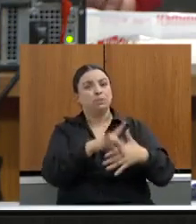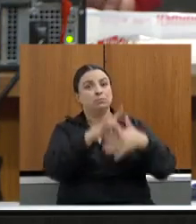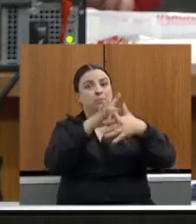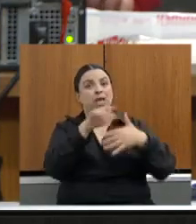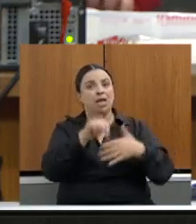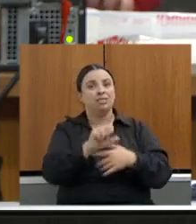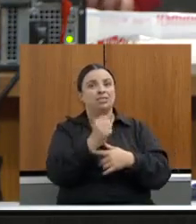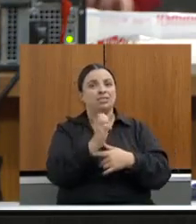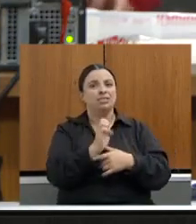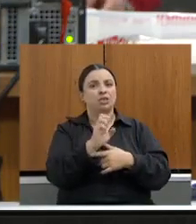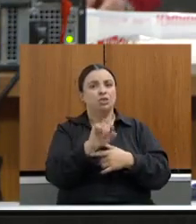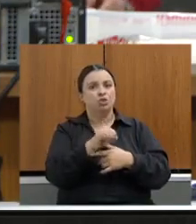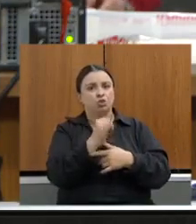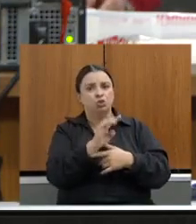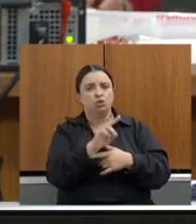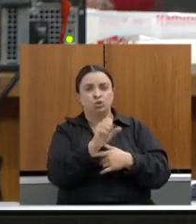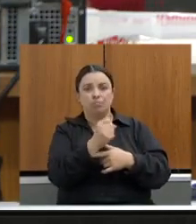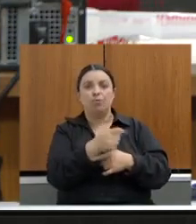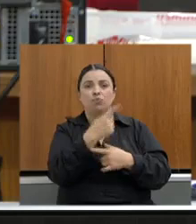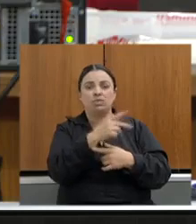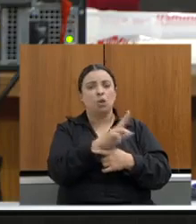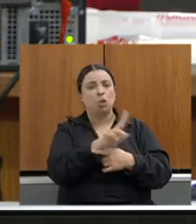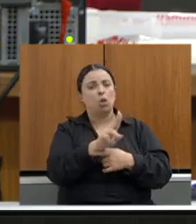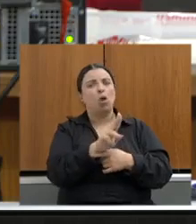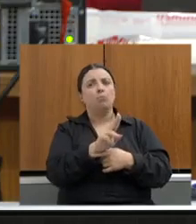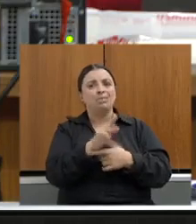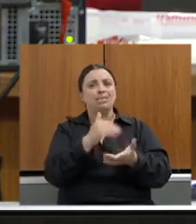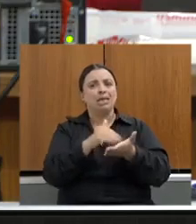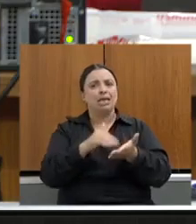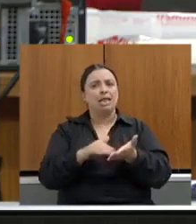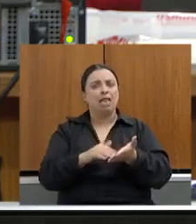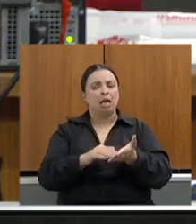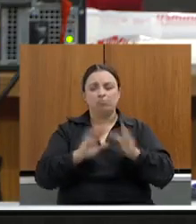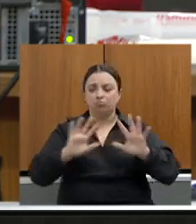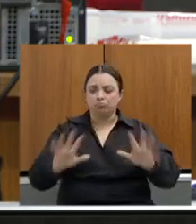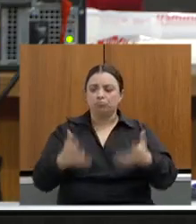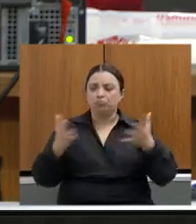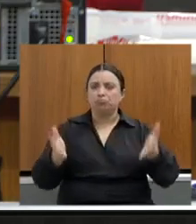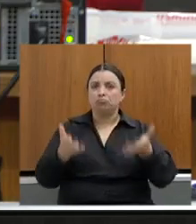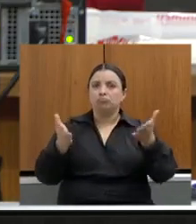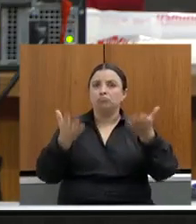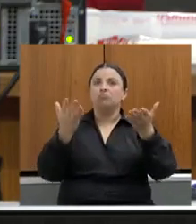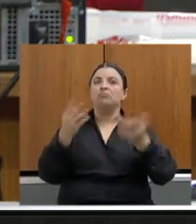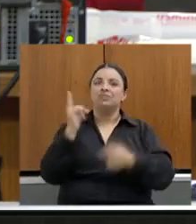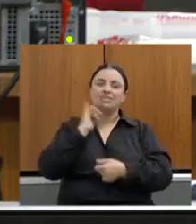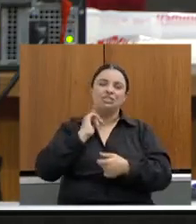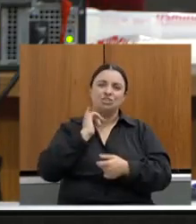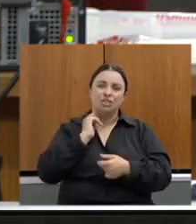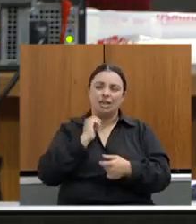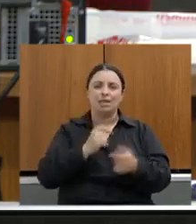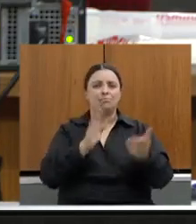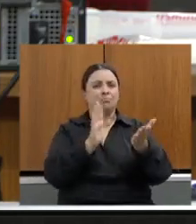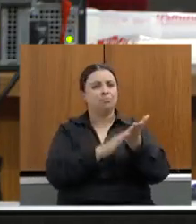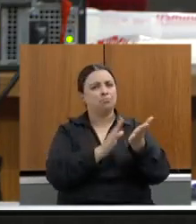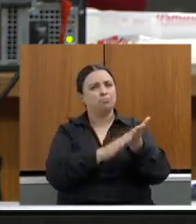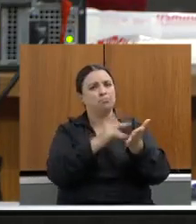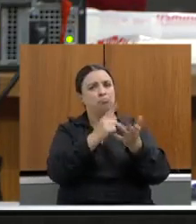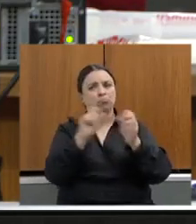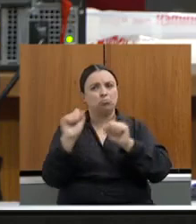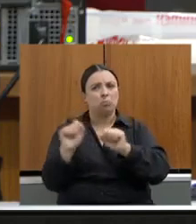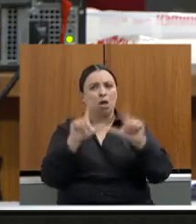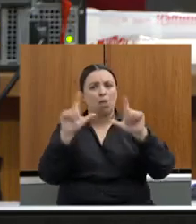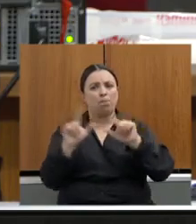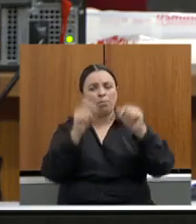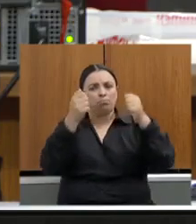ter seu nome como secretária engrandece nosso estado senhor pode saber disso é Parabéns pela apresentação